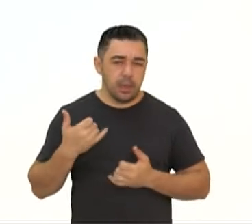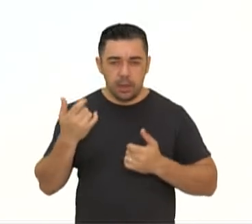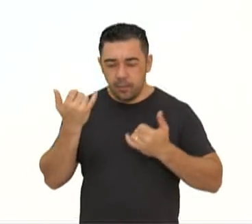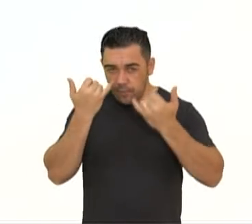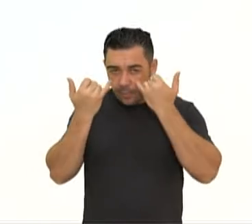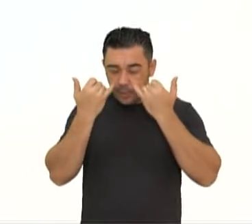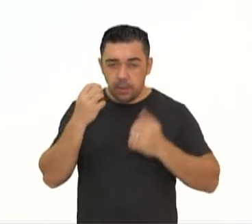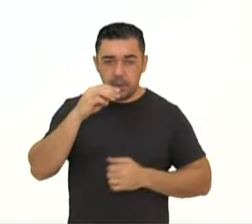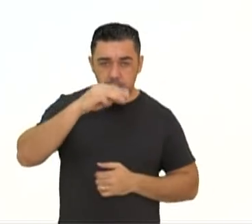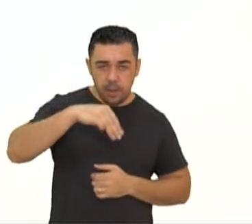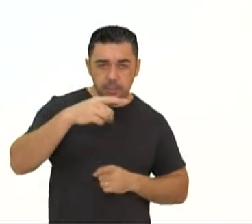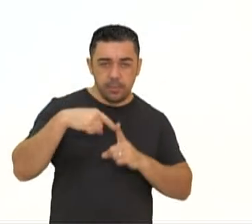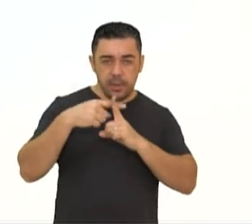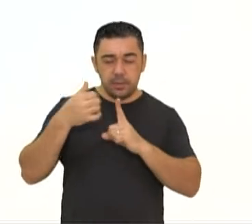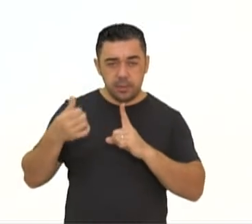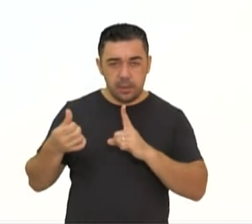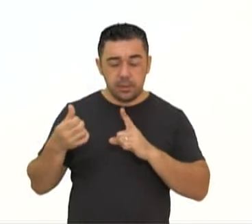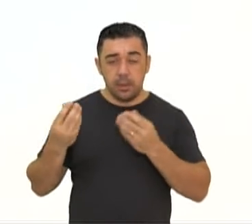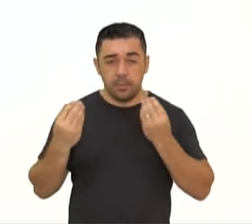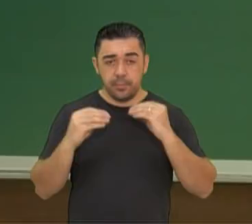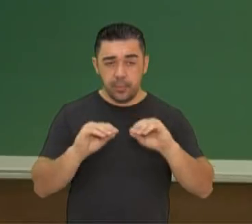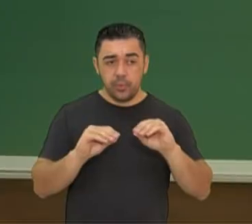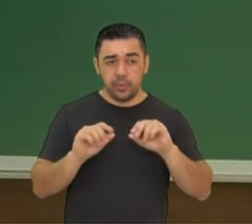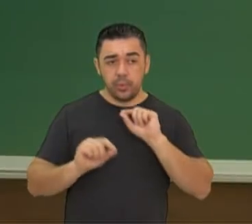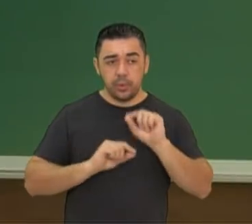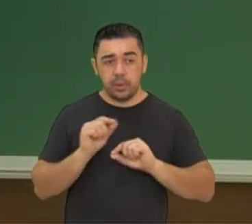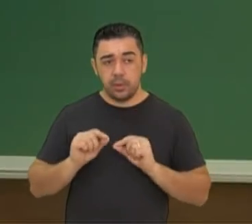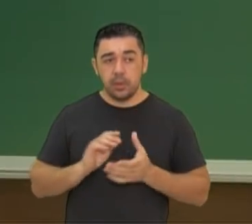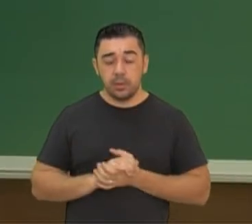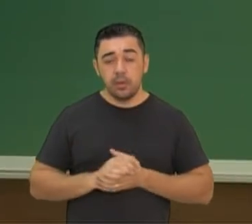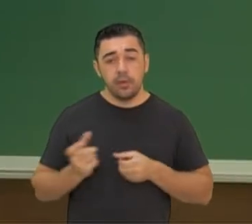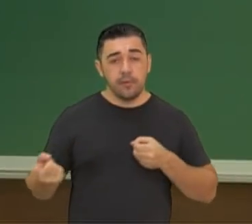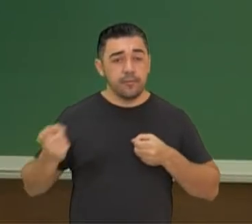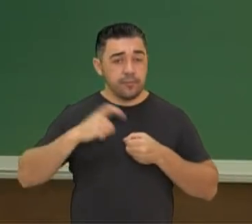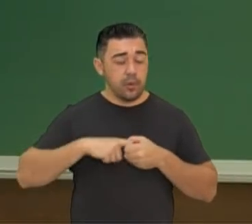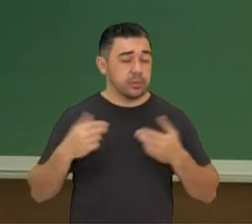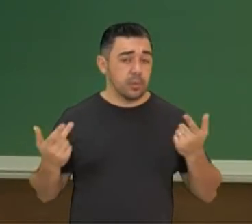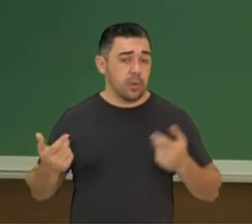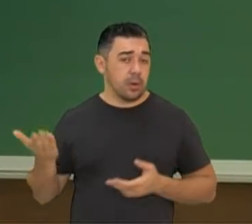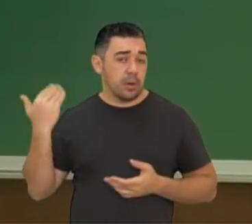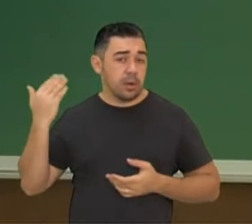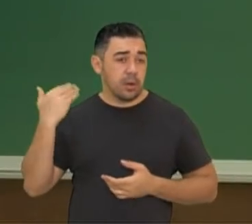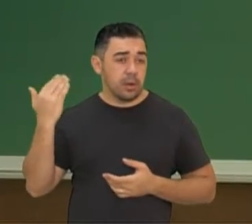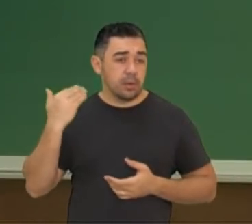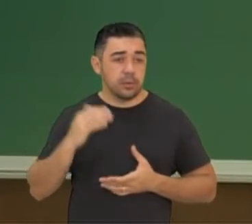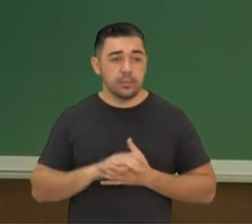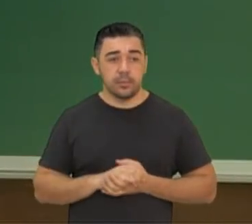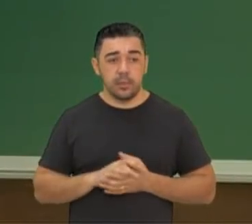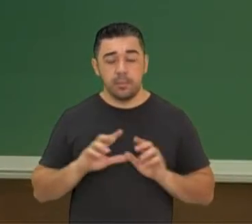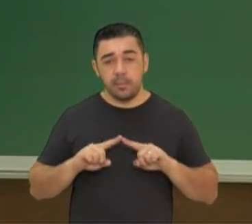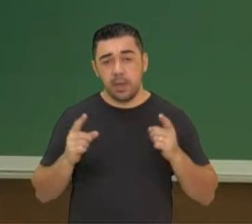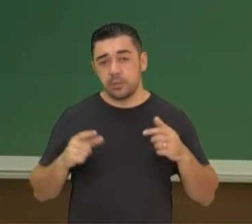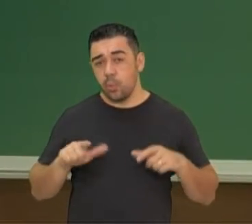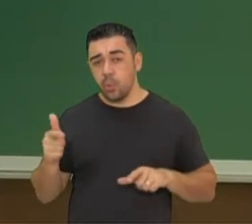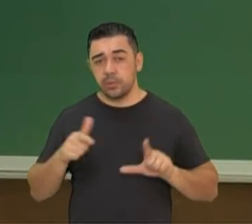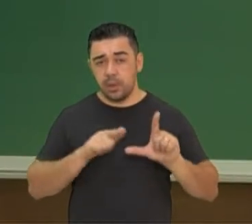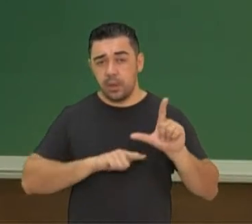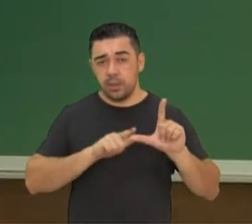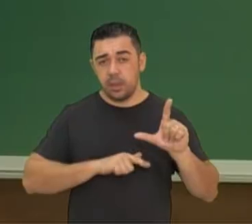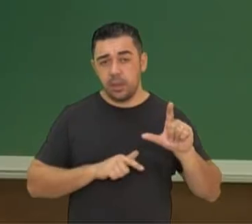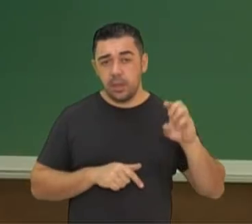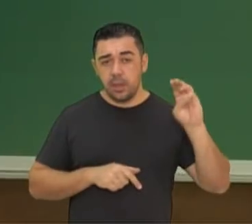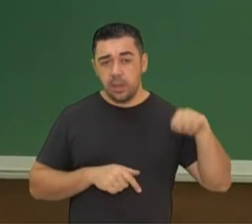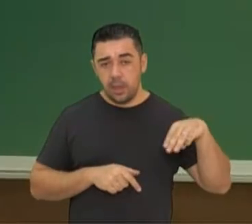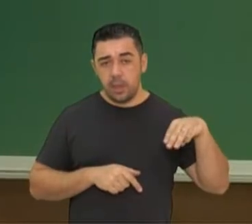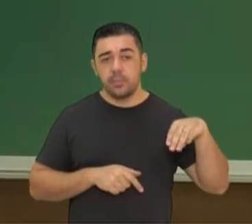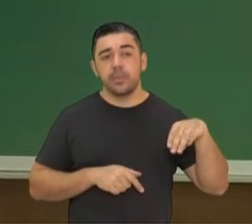aqui, M mais 6, e colocar nessa equação, eu volto para aquela equação que resolveu o problema. Só que agora com uma outra letra. Né? M